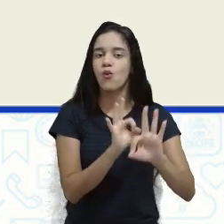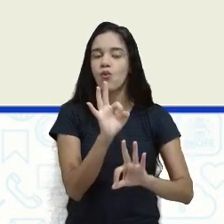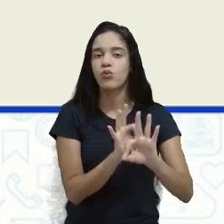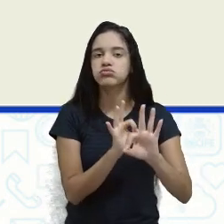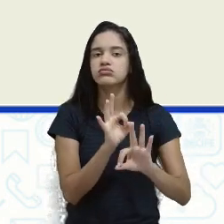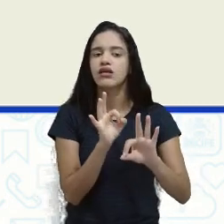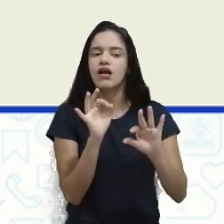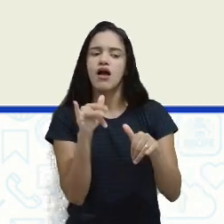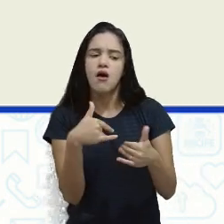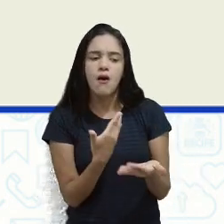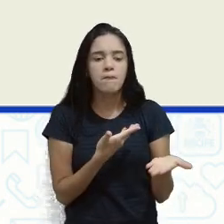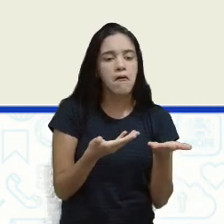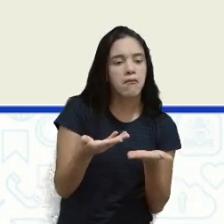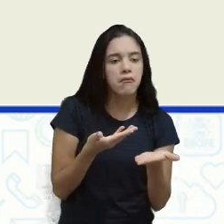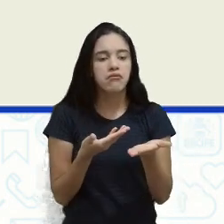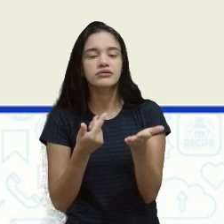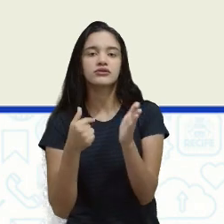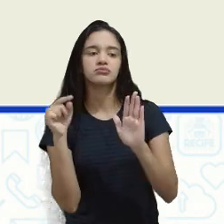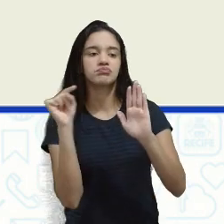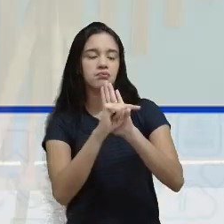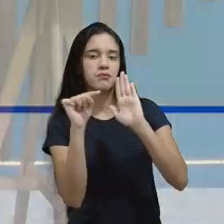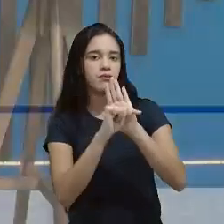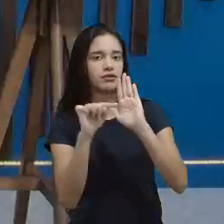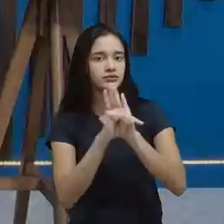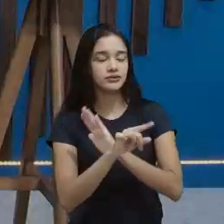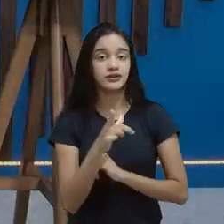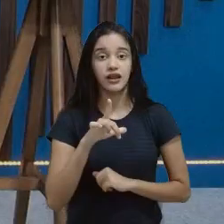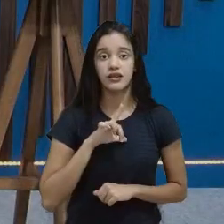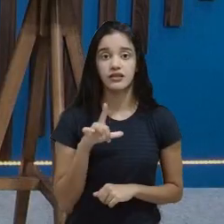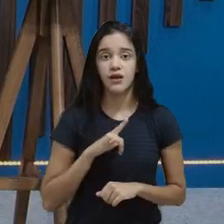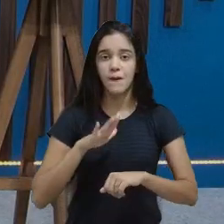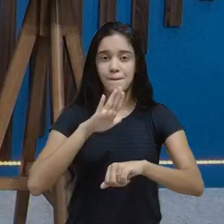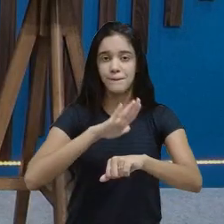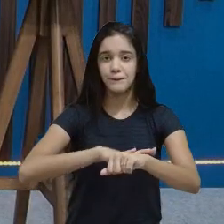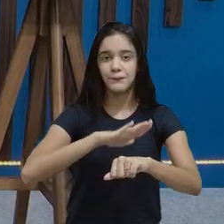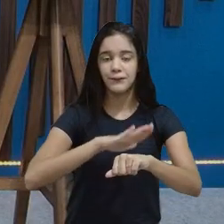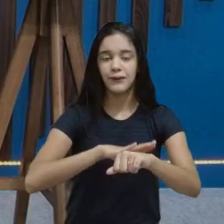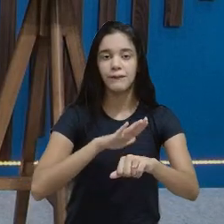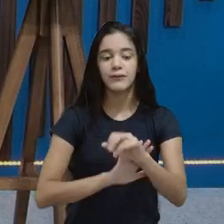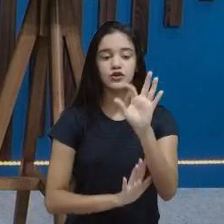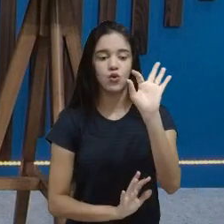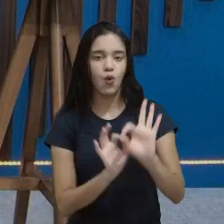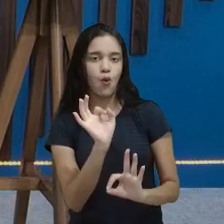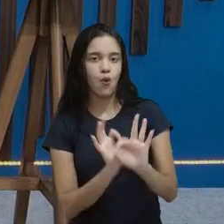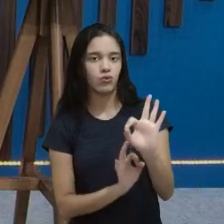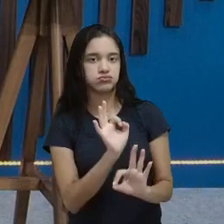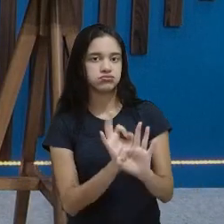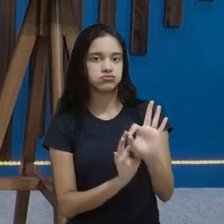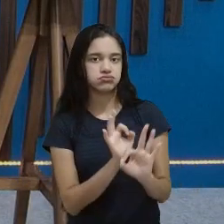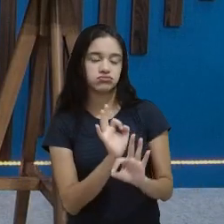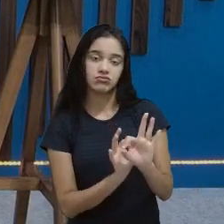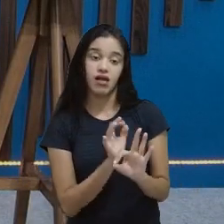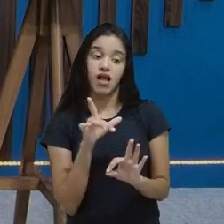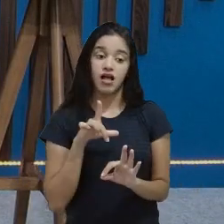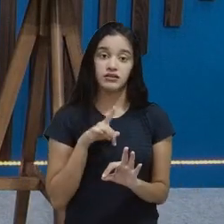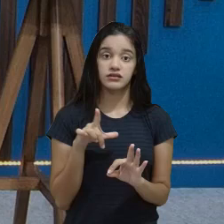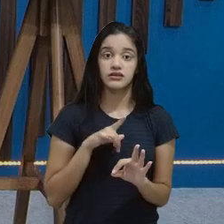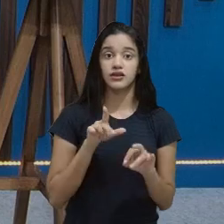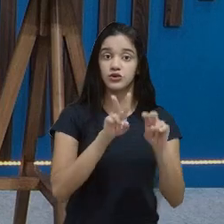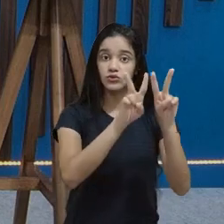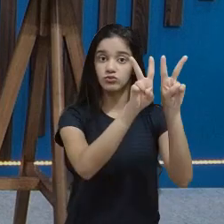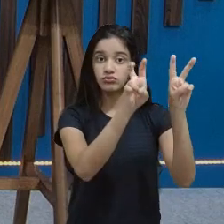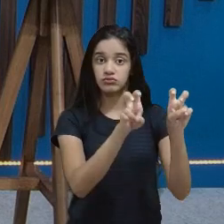ser perguntado, há um momento ali de planejamento, não é? Então, tem um título